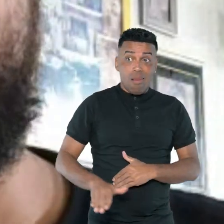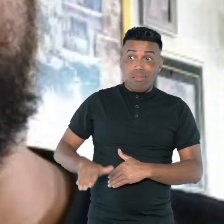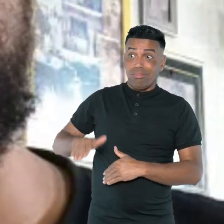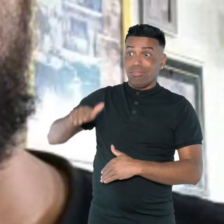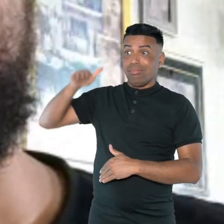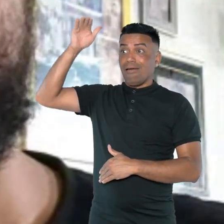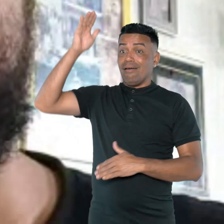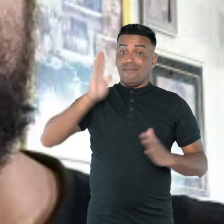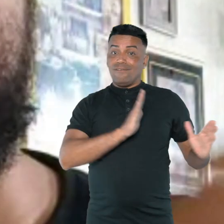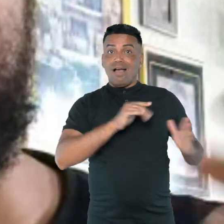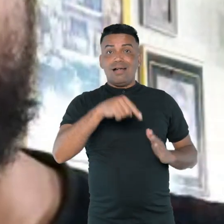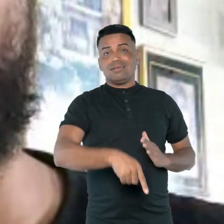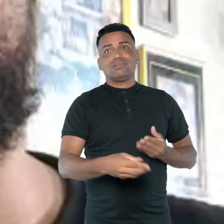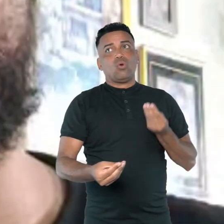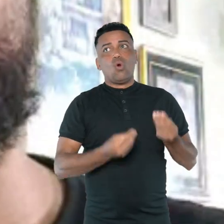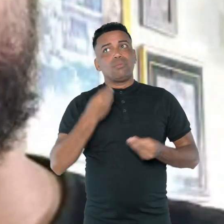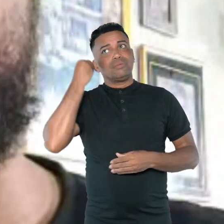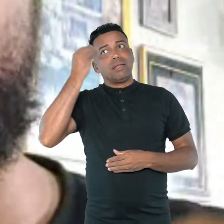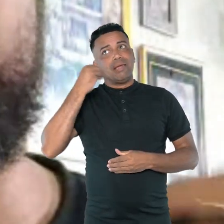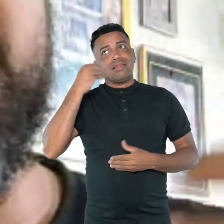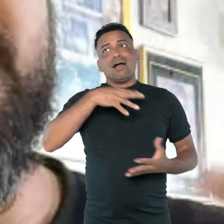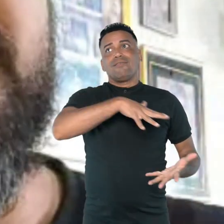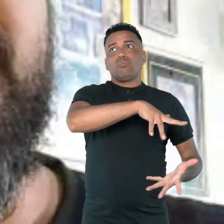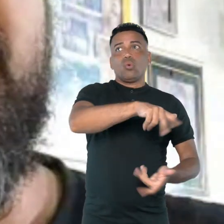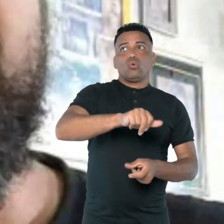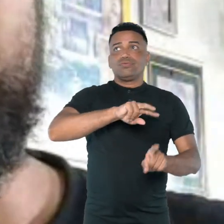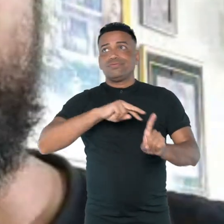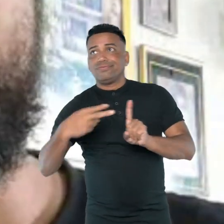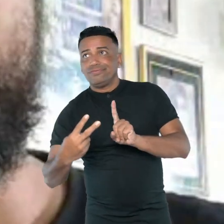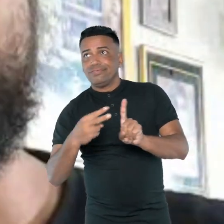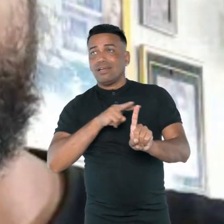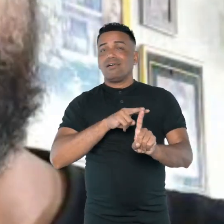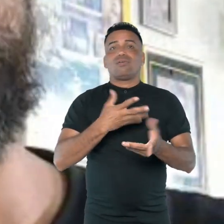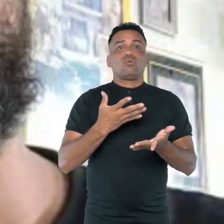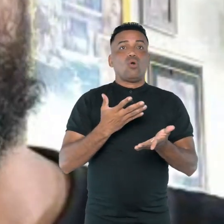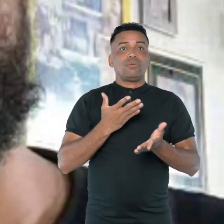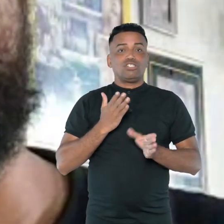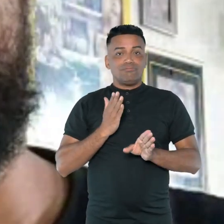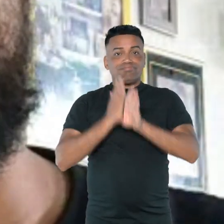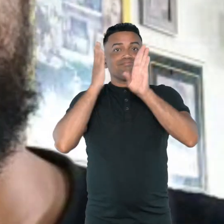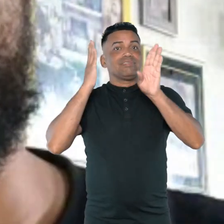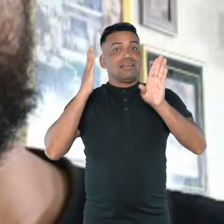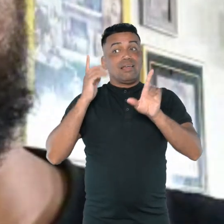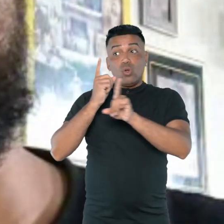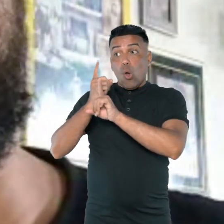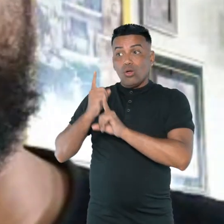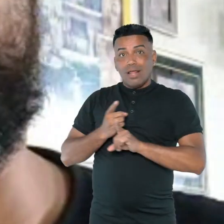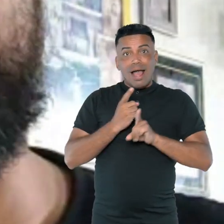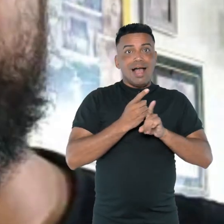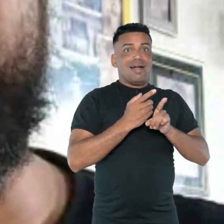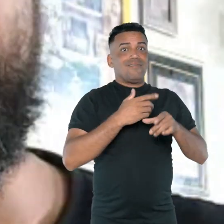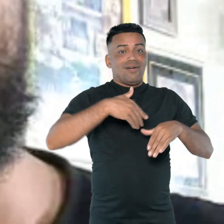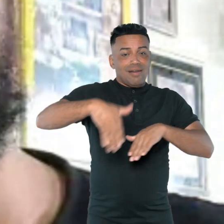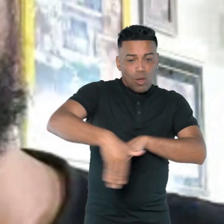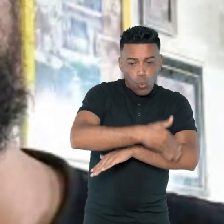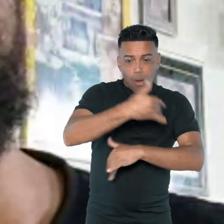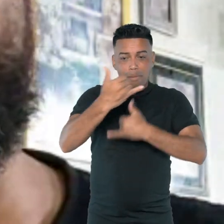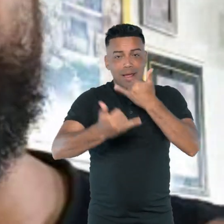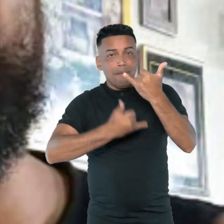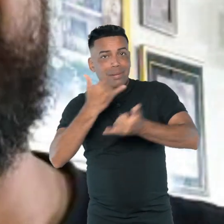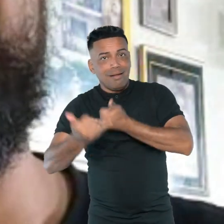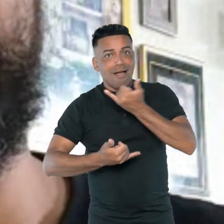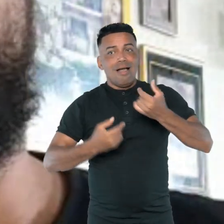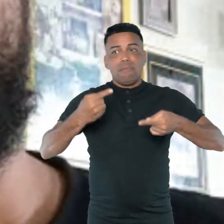Vamos lembrar aí de como a gente experimentava o mundo, de como a gente se encontrava, né? Uns com os outros, para brincar,